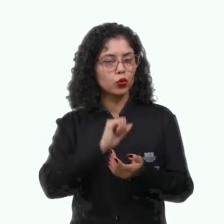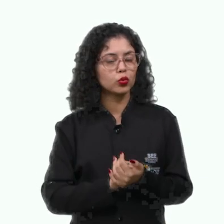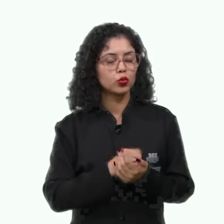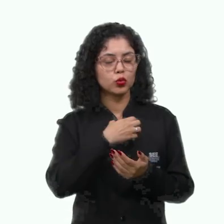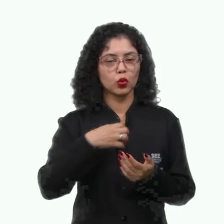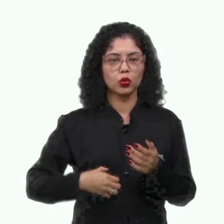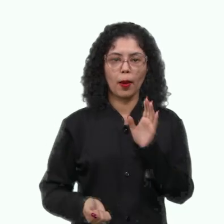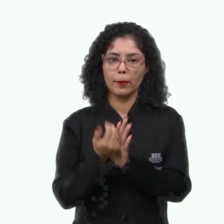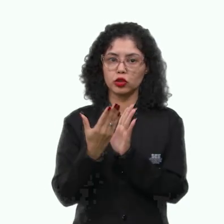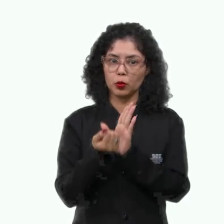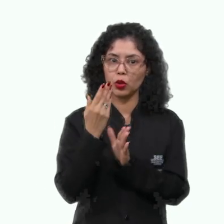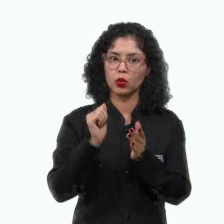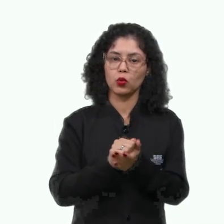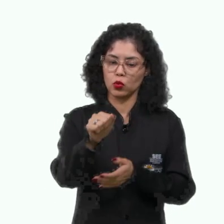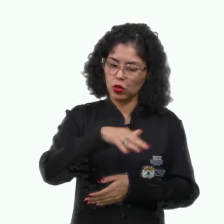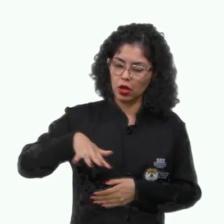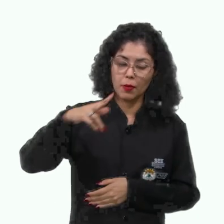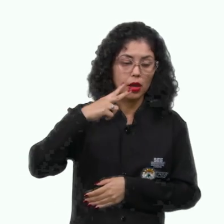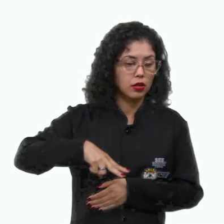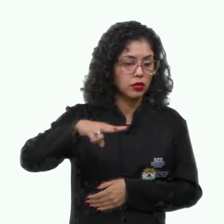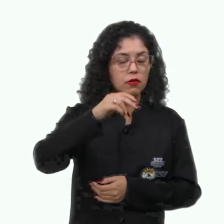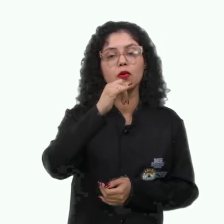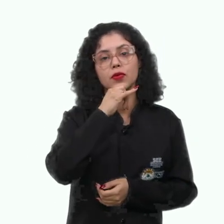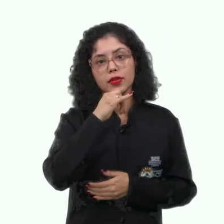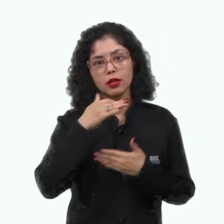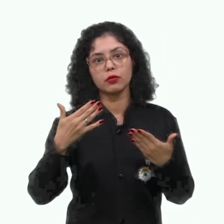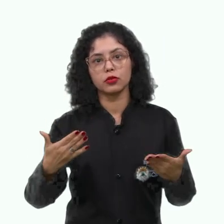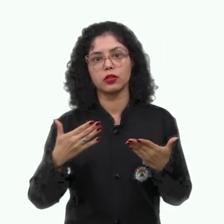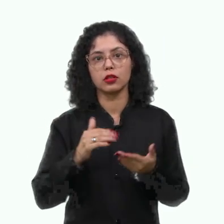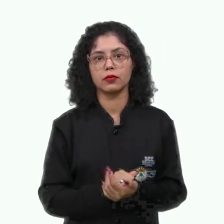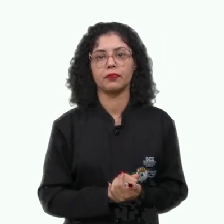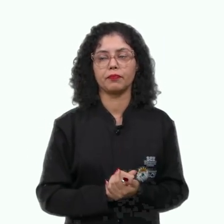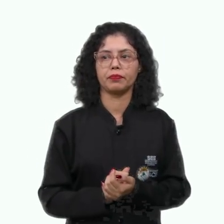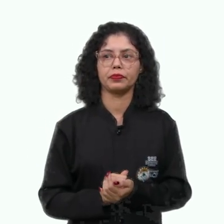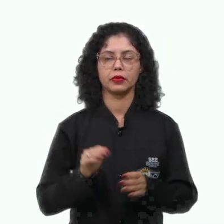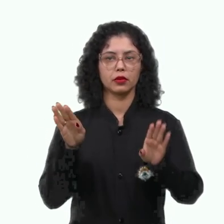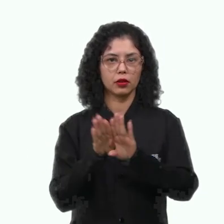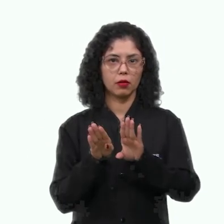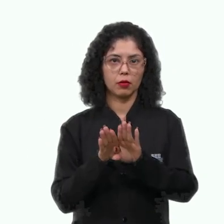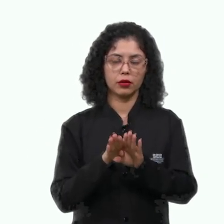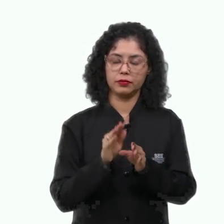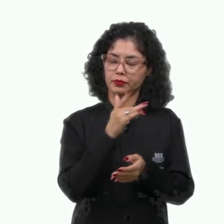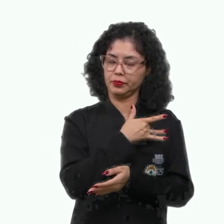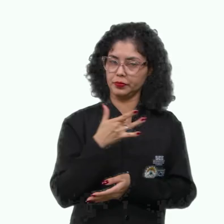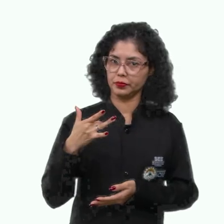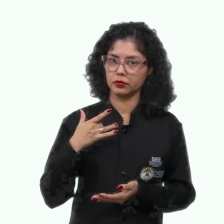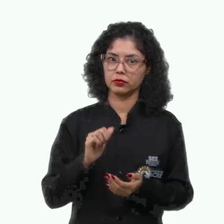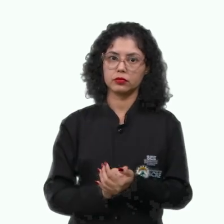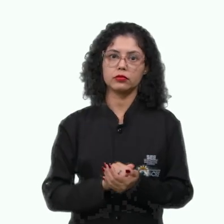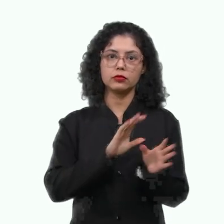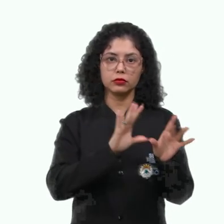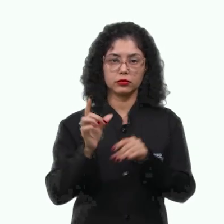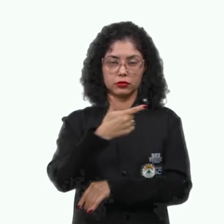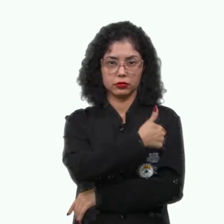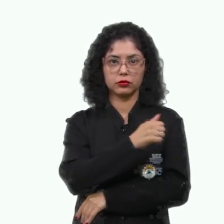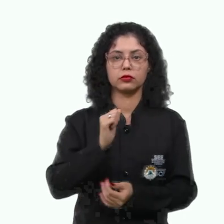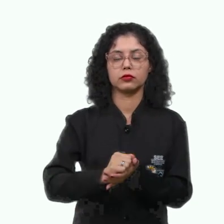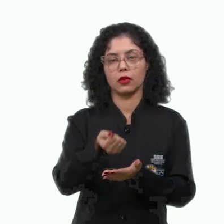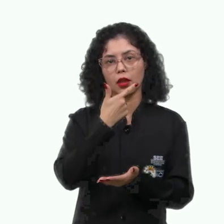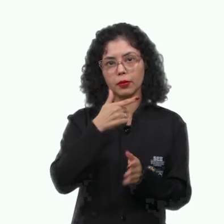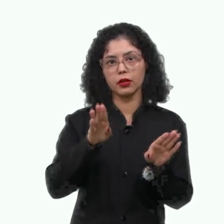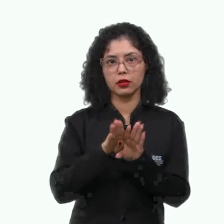se multiplicam no campo e a gente viu os exemplos disso. Ela também atua na saúde através das vacinas,